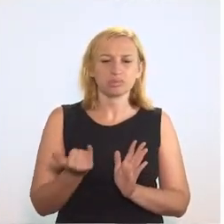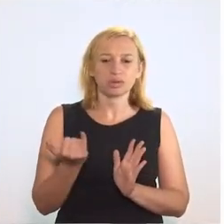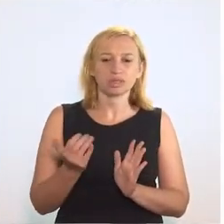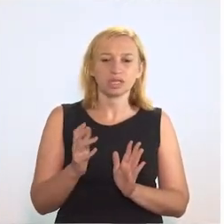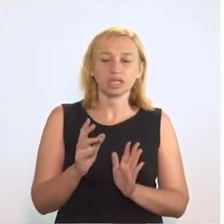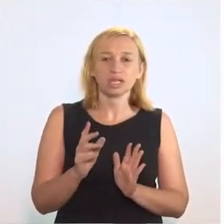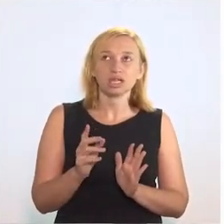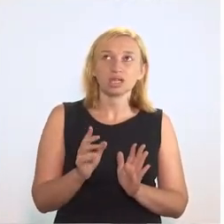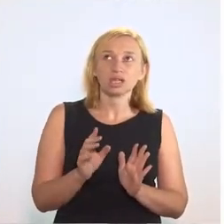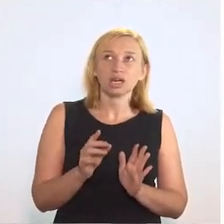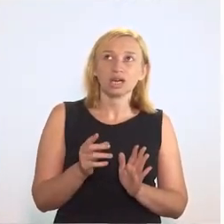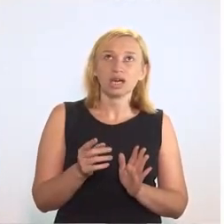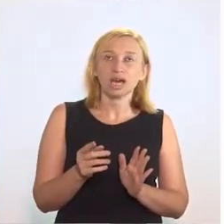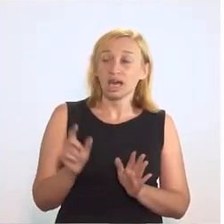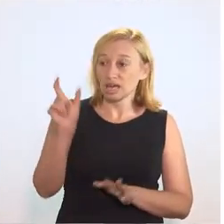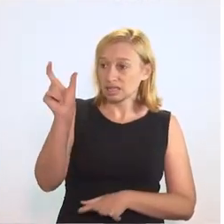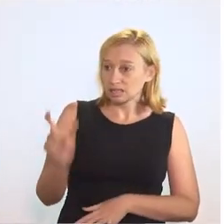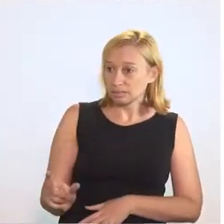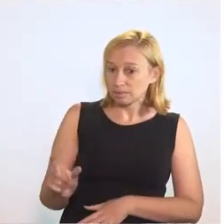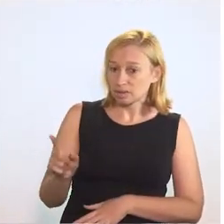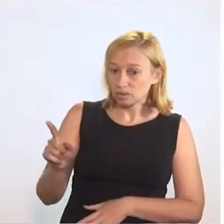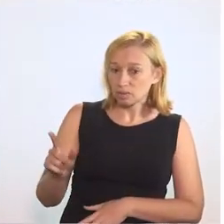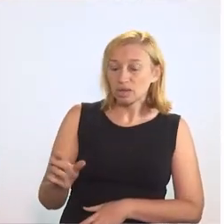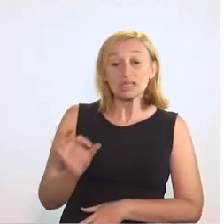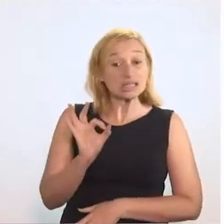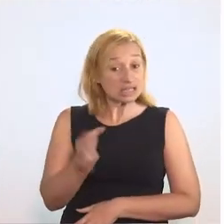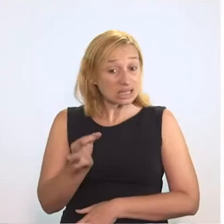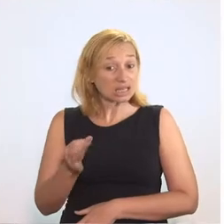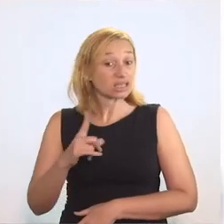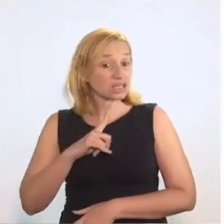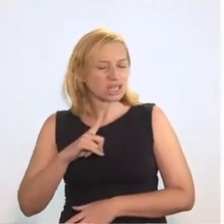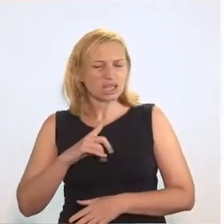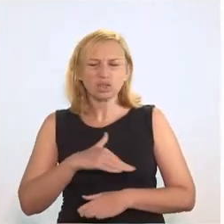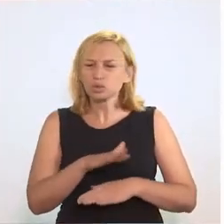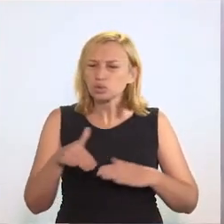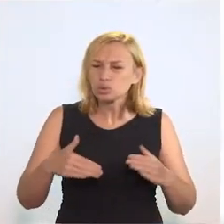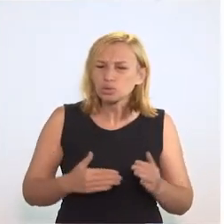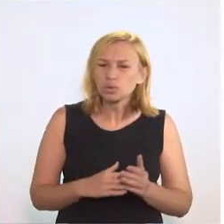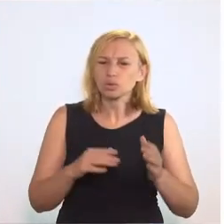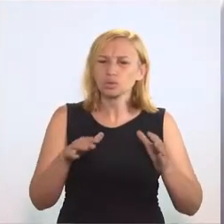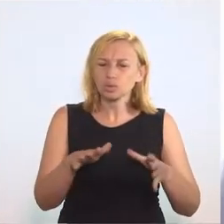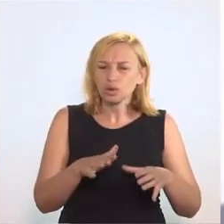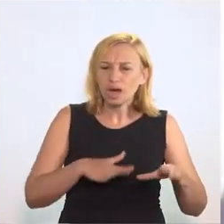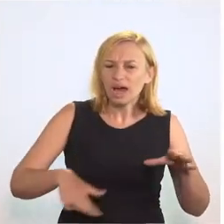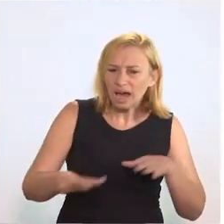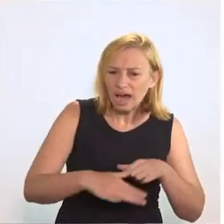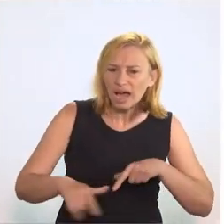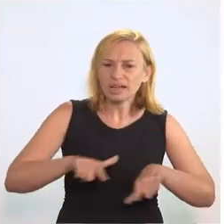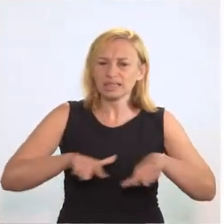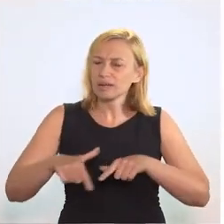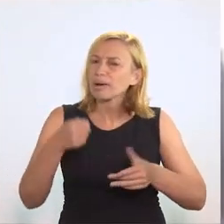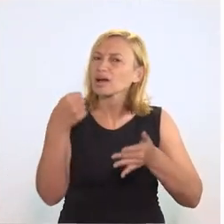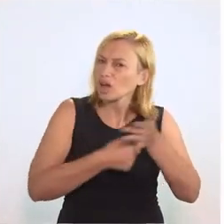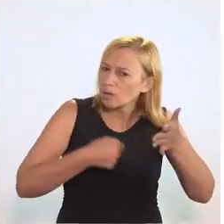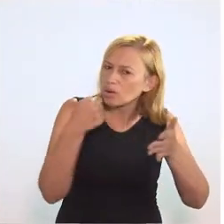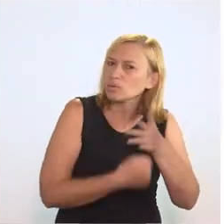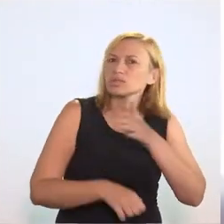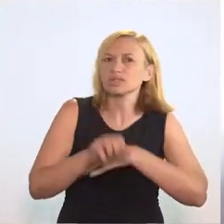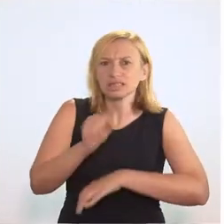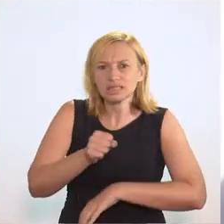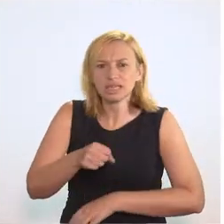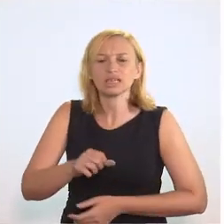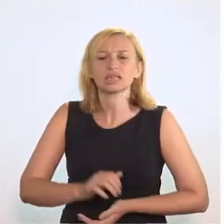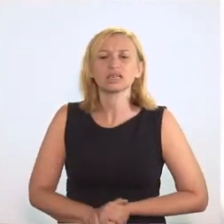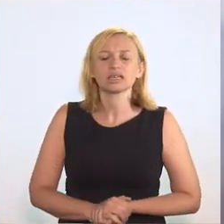insuficiente. Né? Não dá para colocar essa pessoa como... Óbvio que tem todo um campo de disputa que a gente faz, que é uma luta, de fato, para a